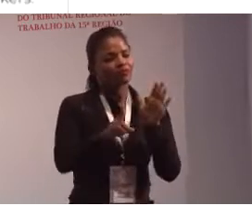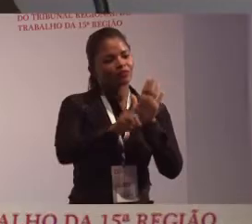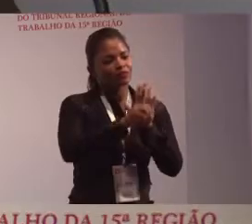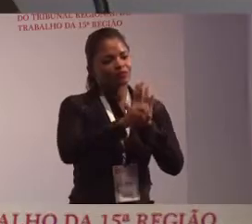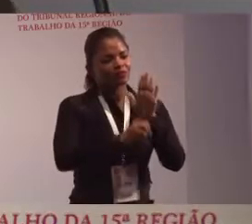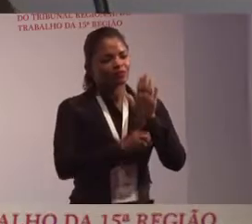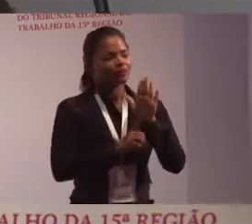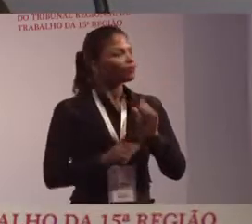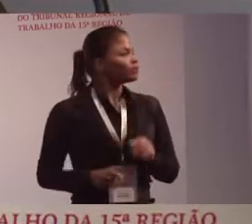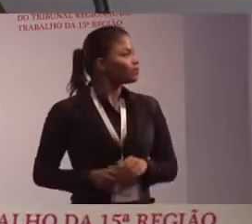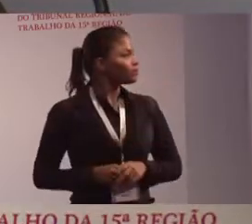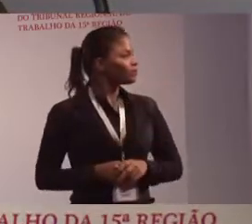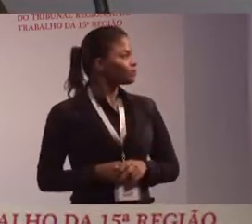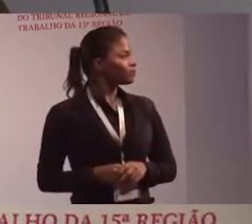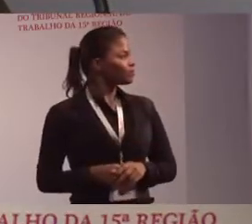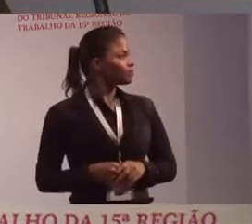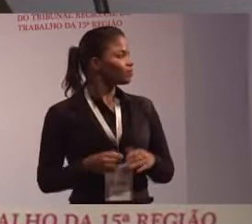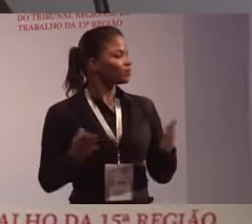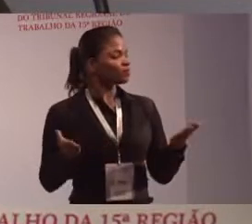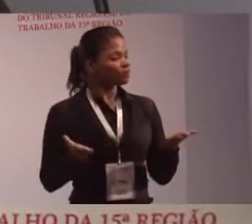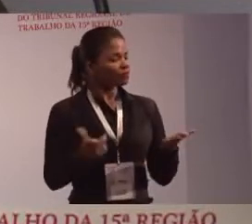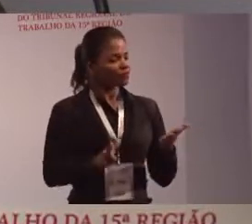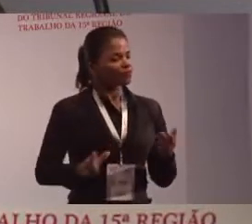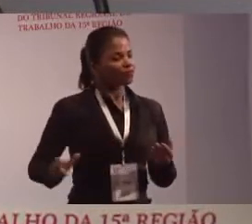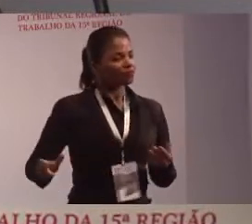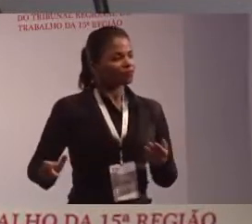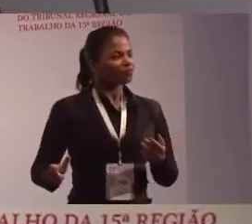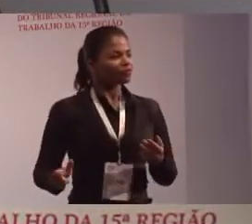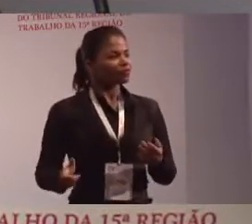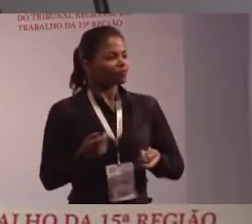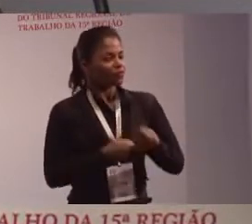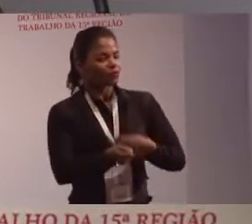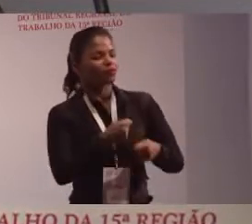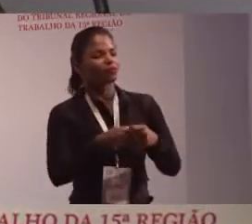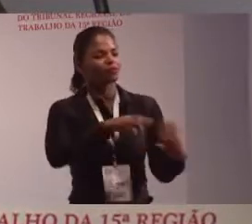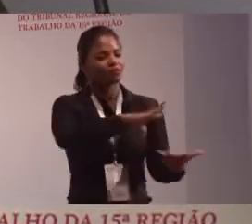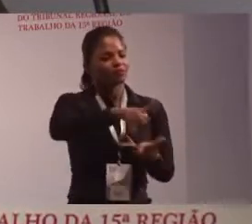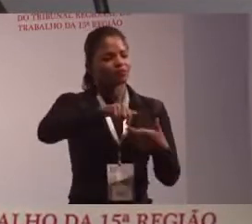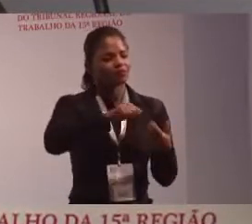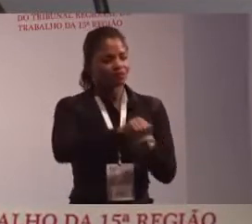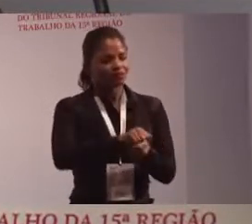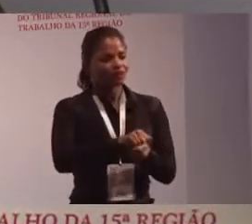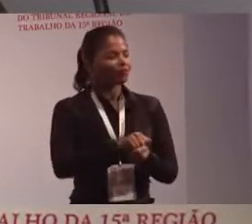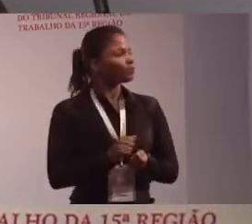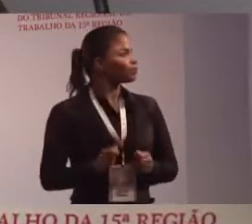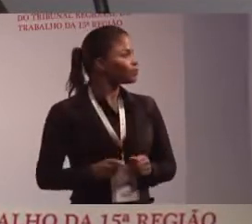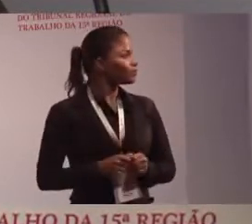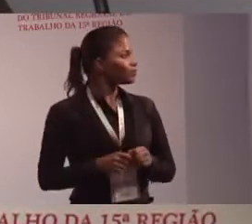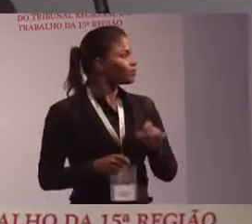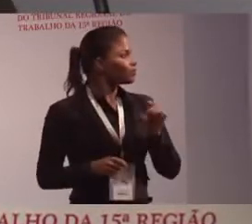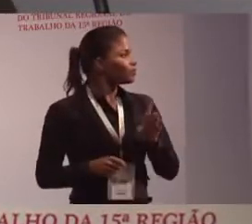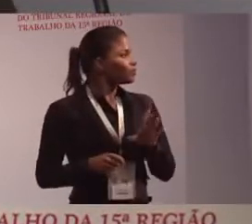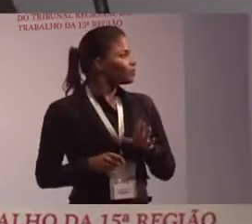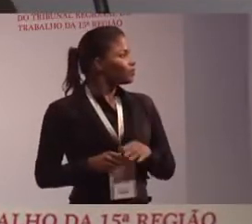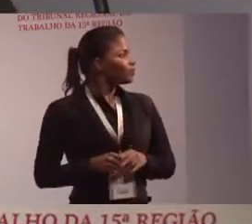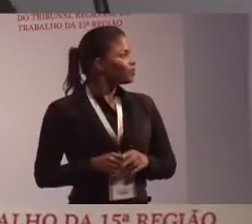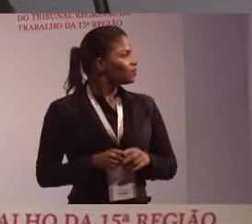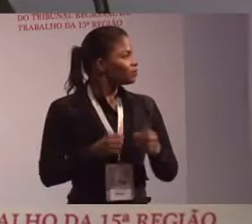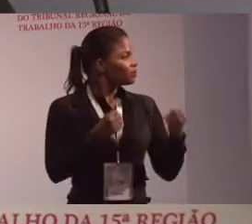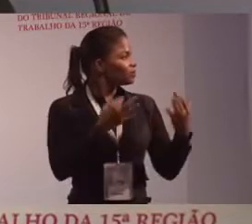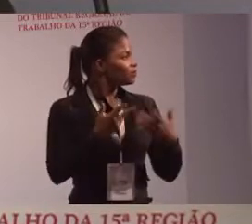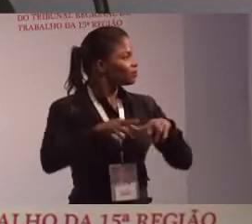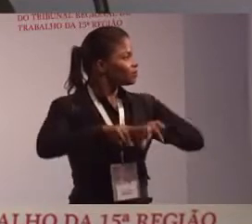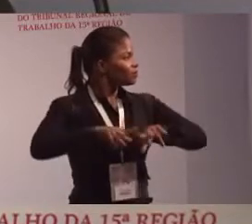direitos. Bom, agora eu quero pular para o Fórum Econômico Mundial, e vocês só me perdoem, porque